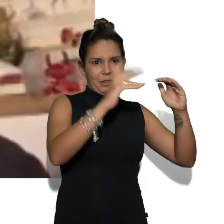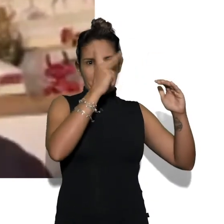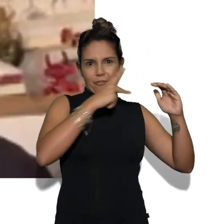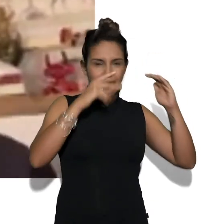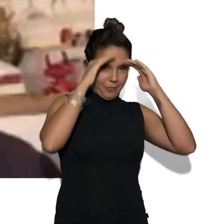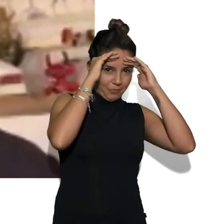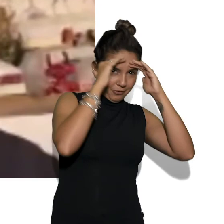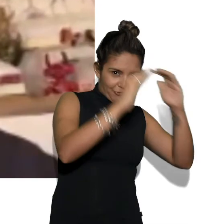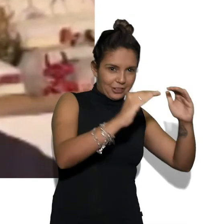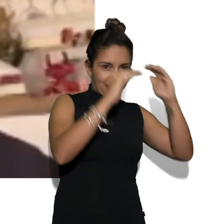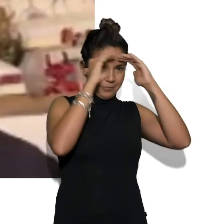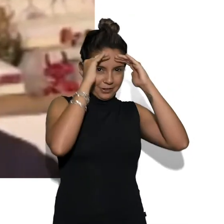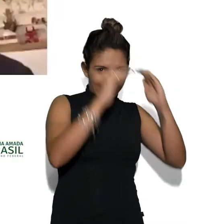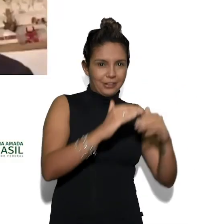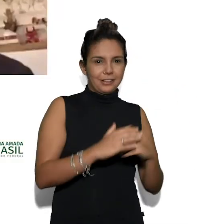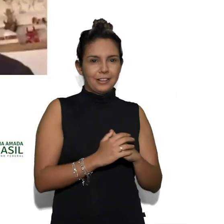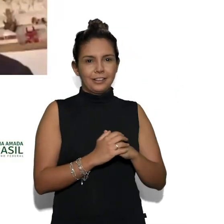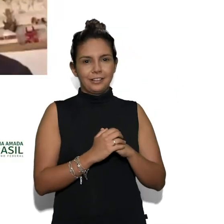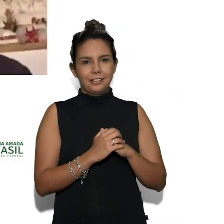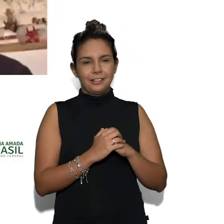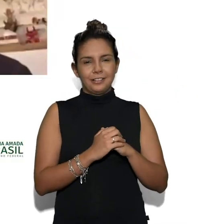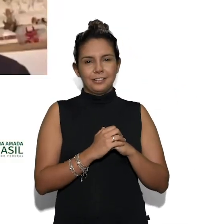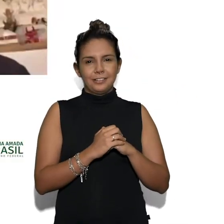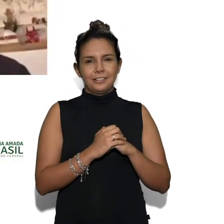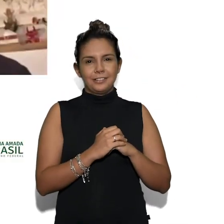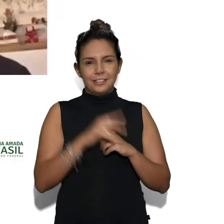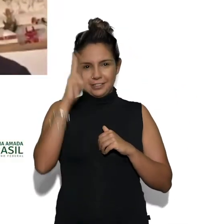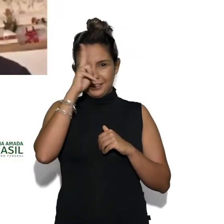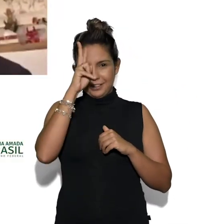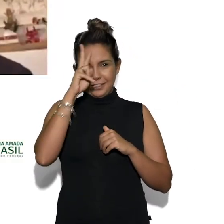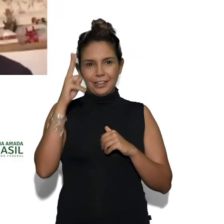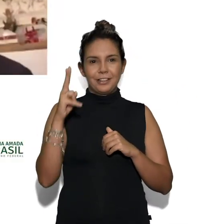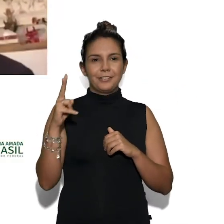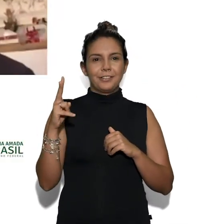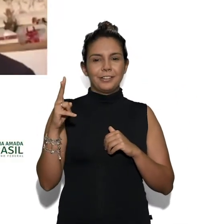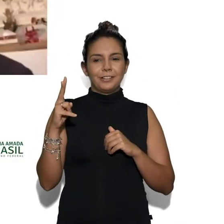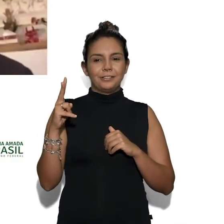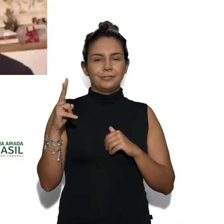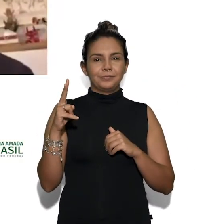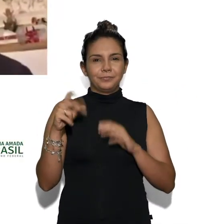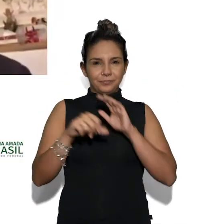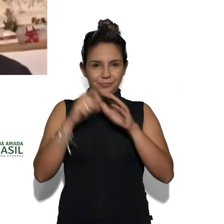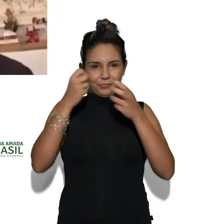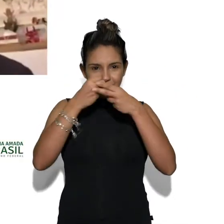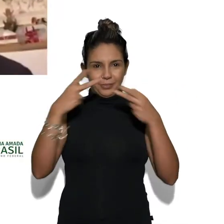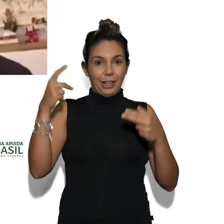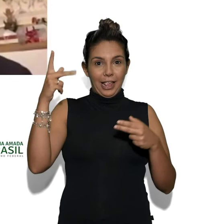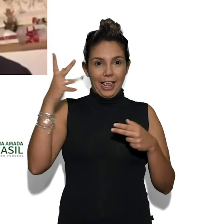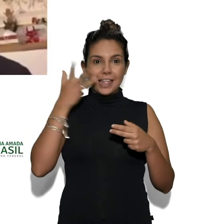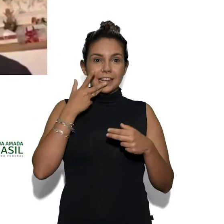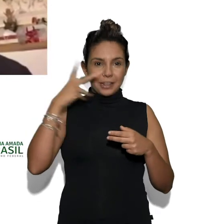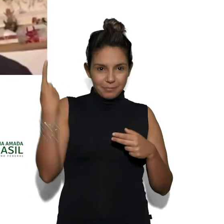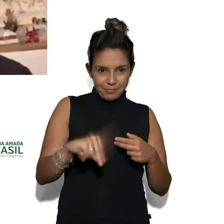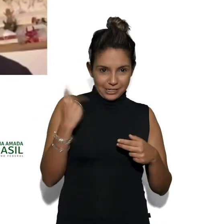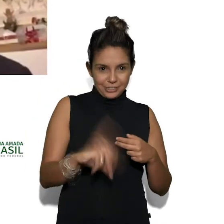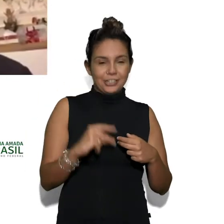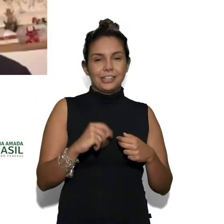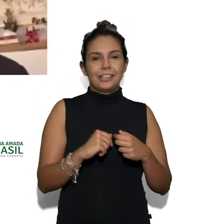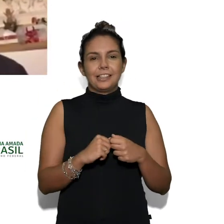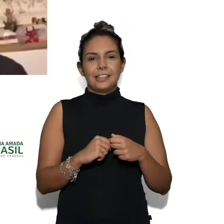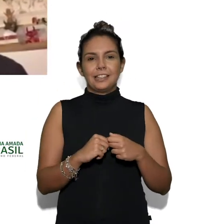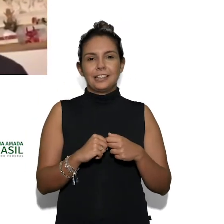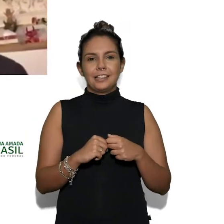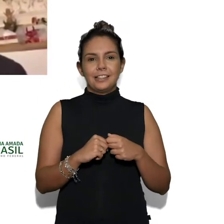àquela prepotência dos adultos. E lembro-me muito da maneira como nos batia com as canas, com